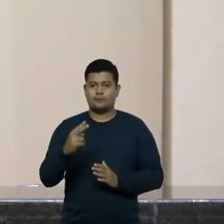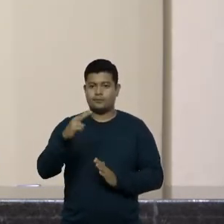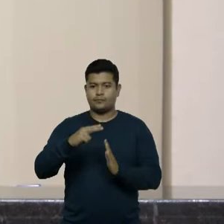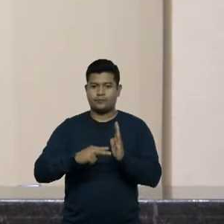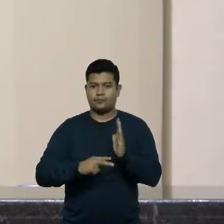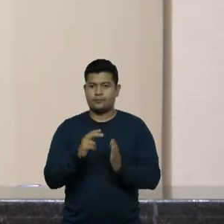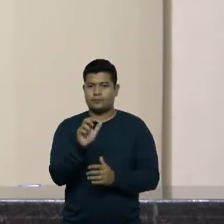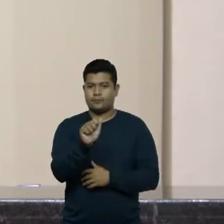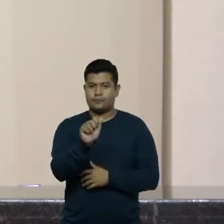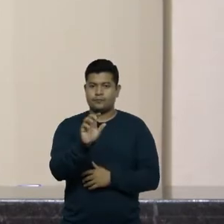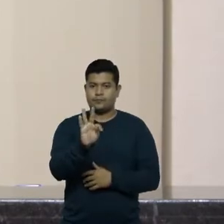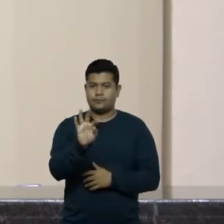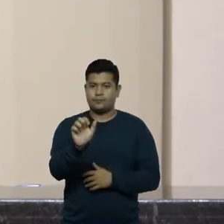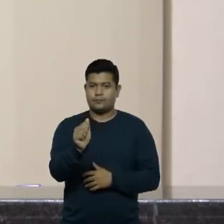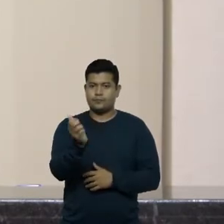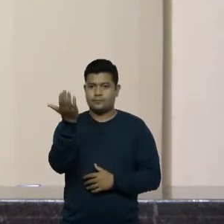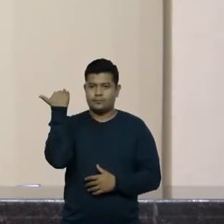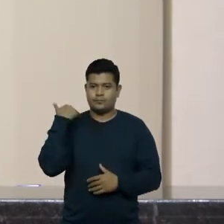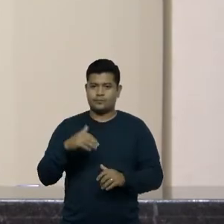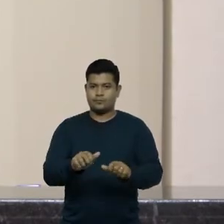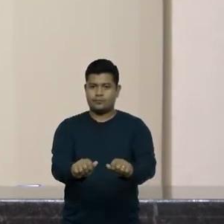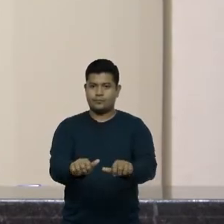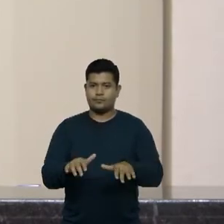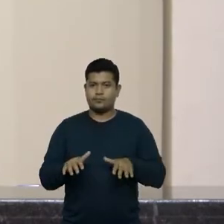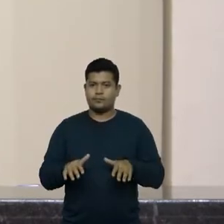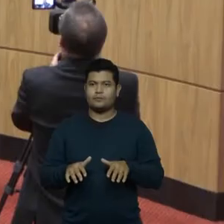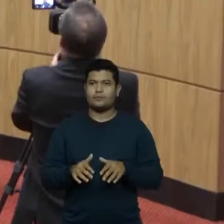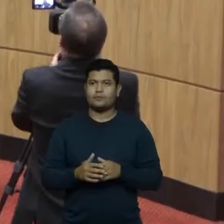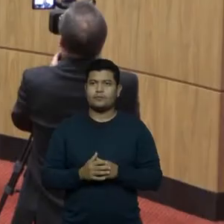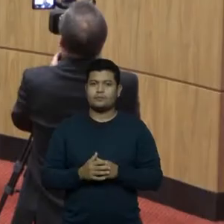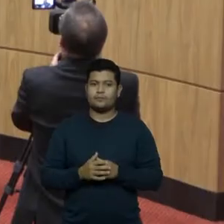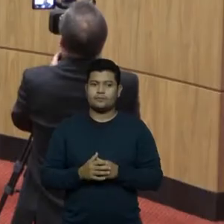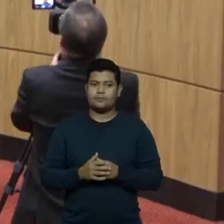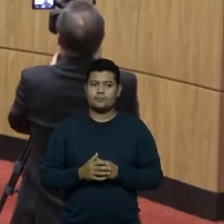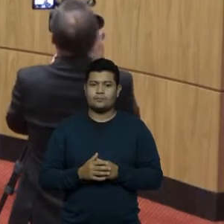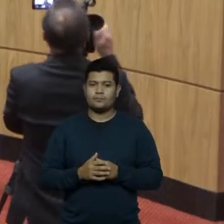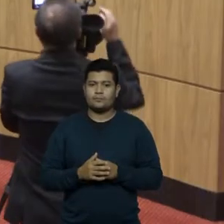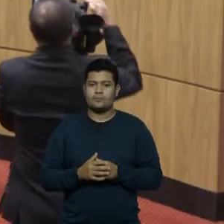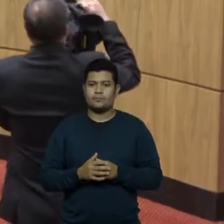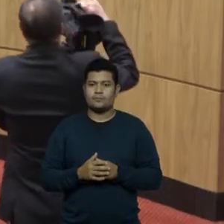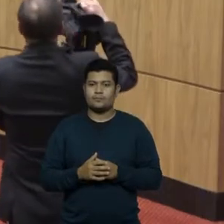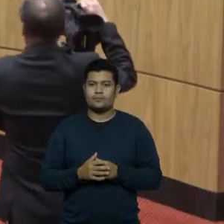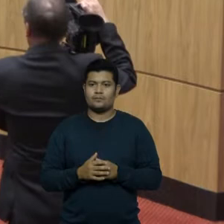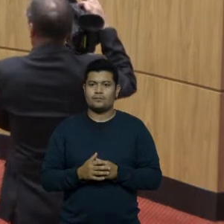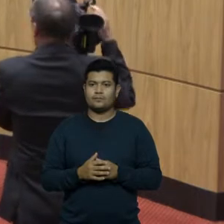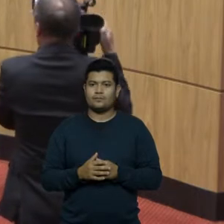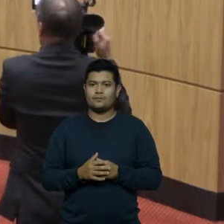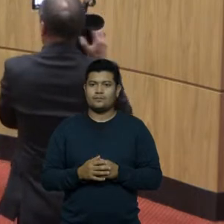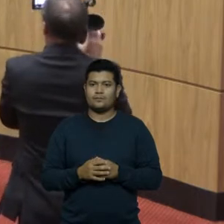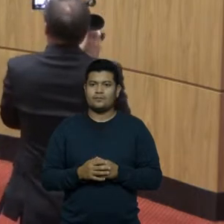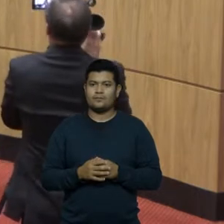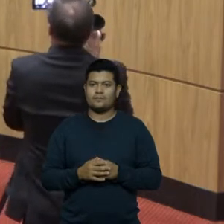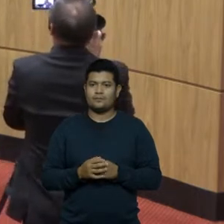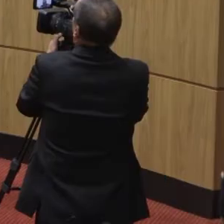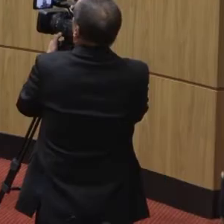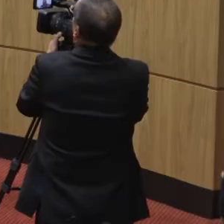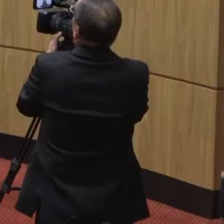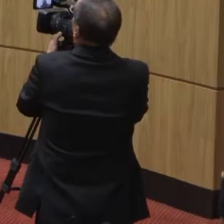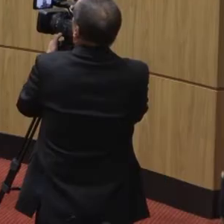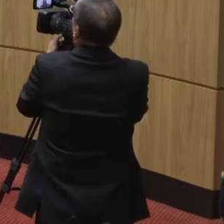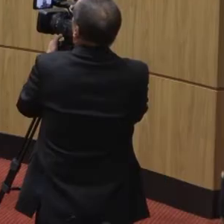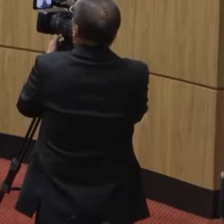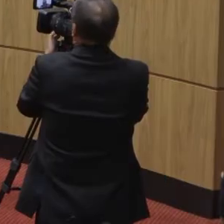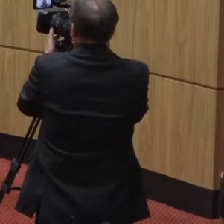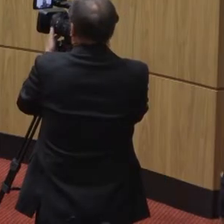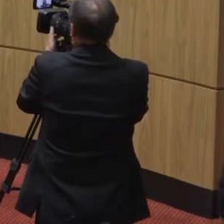proceder a leitura das atas das últimas sessões Boa tarde o presidente